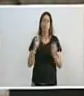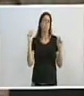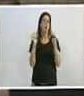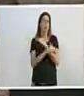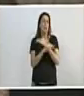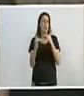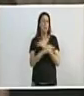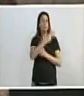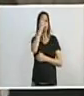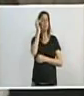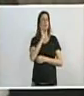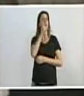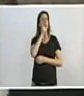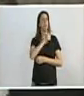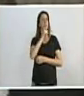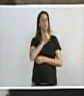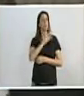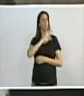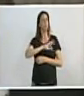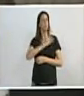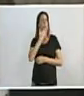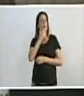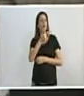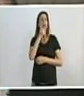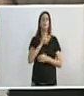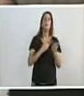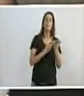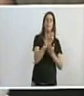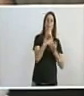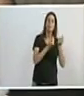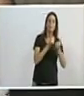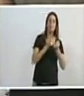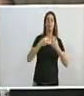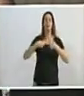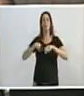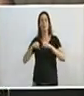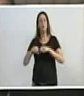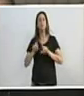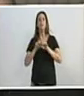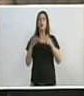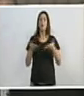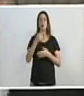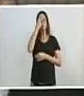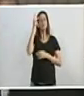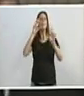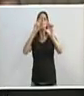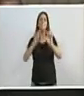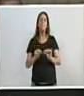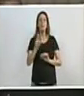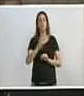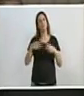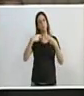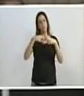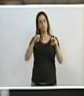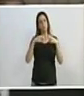melhoraram as condições para andar, inclusive comprar sua moto, e o transporte coletivo vem perdendo com isso. Ou o transporte coletivo acha